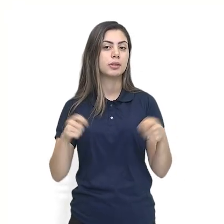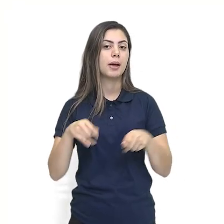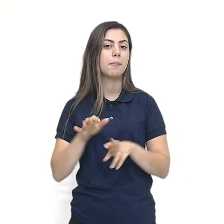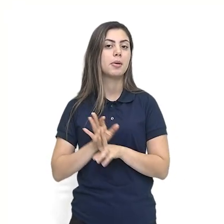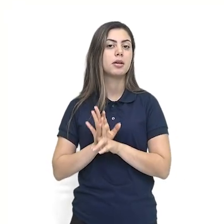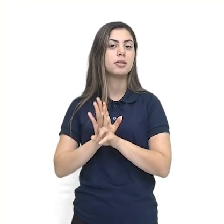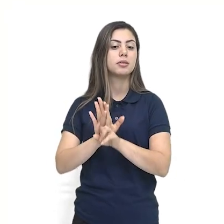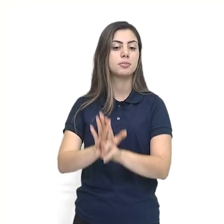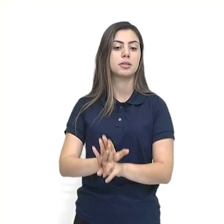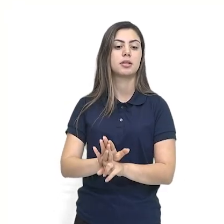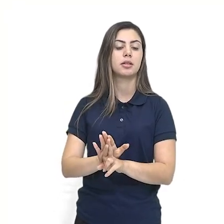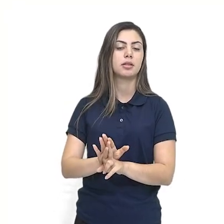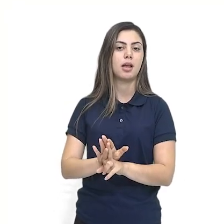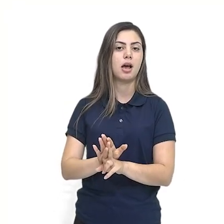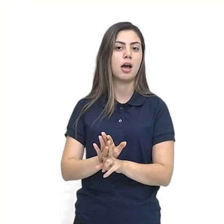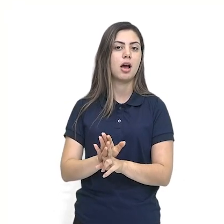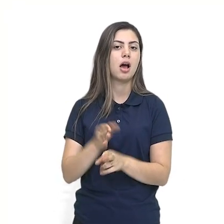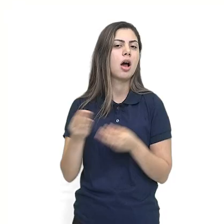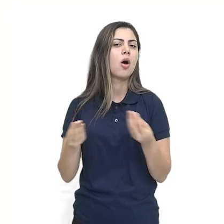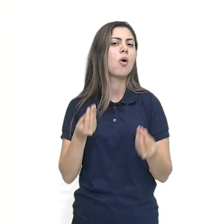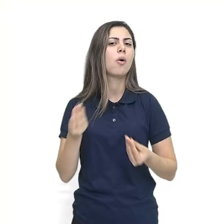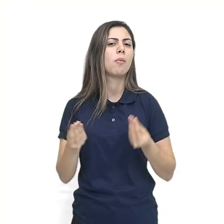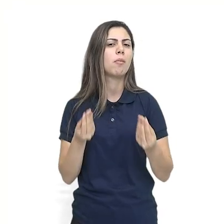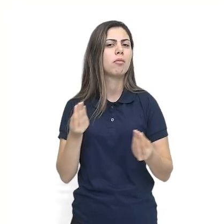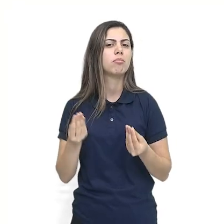reta, beleza? Ó,